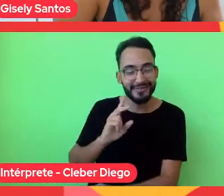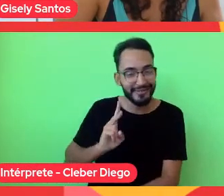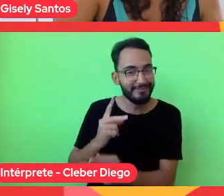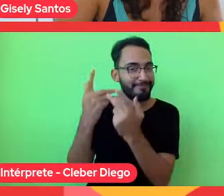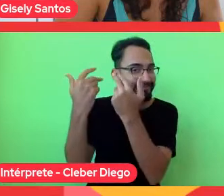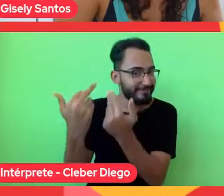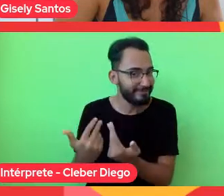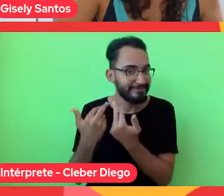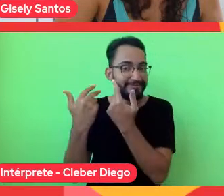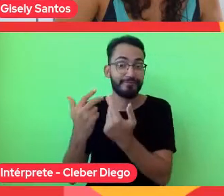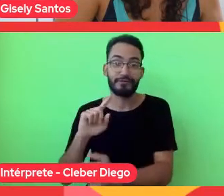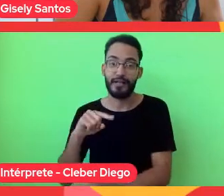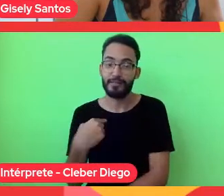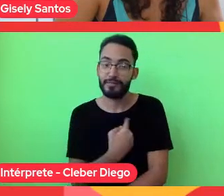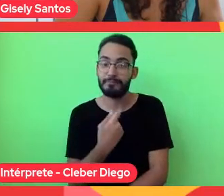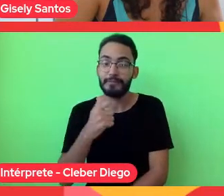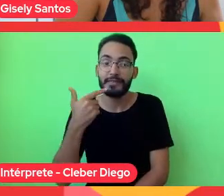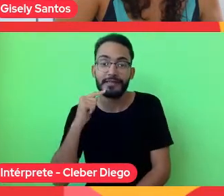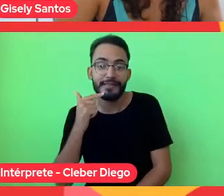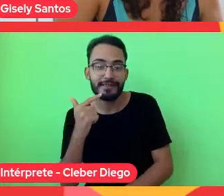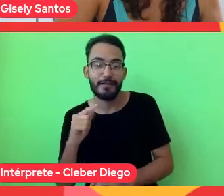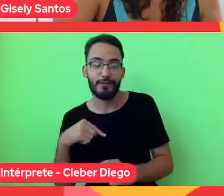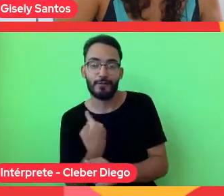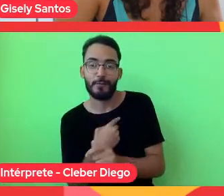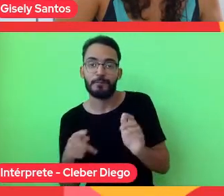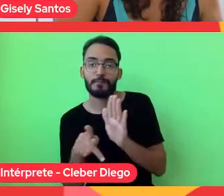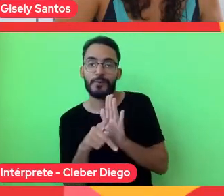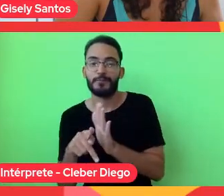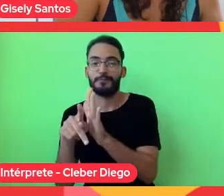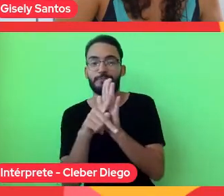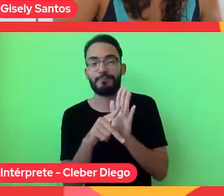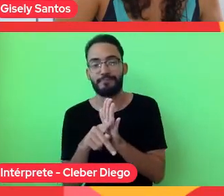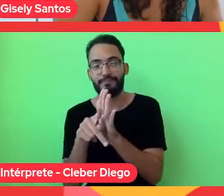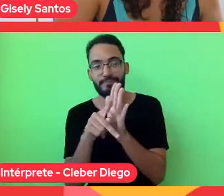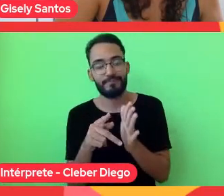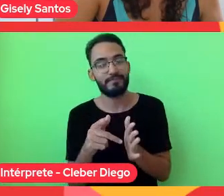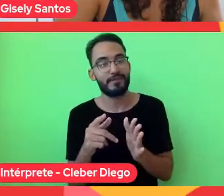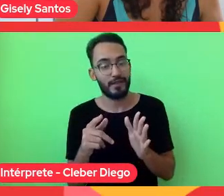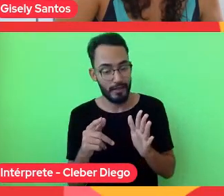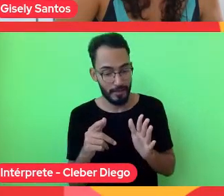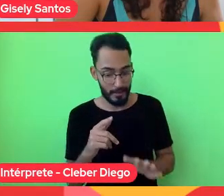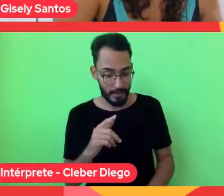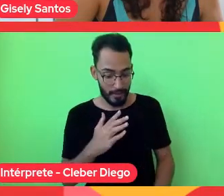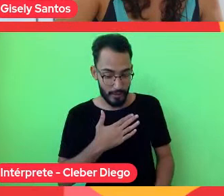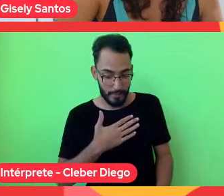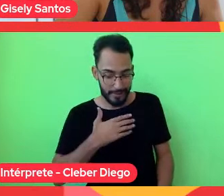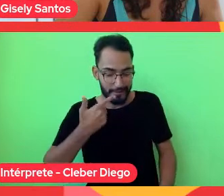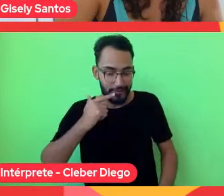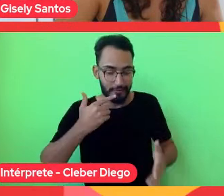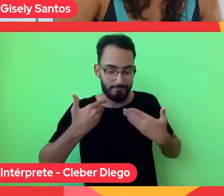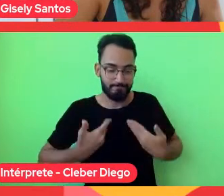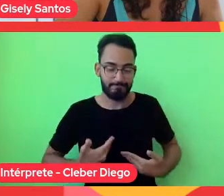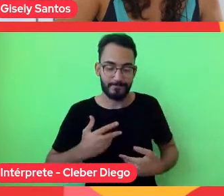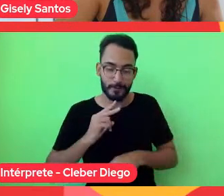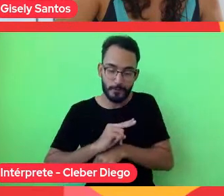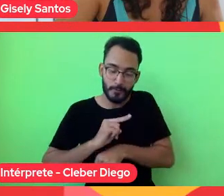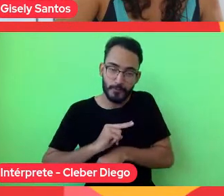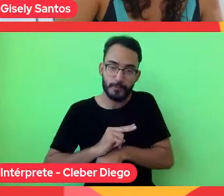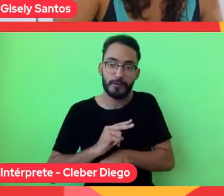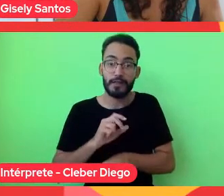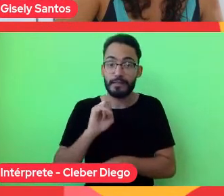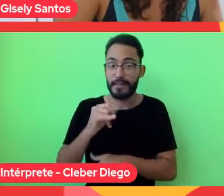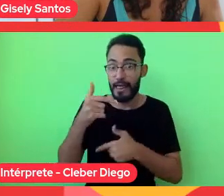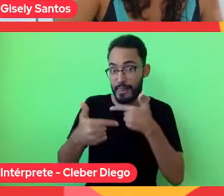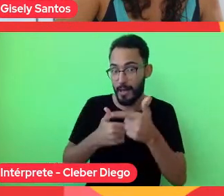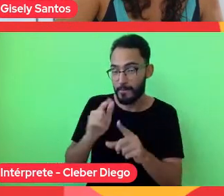a gentileza com nós mesmos, é o que eu sempre falo, se alguém que trabalha com